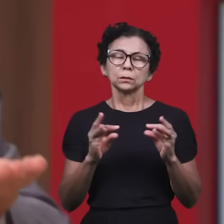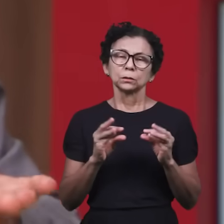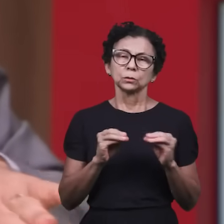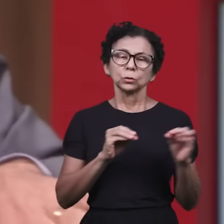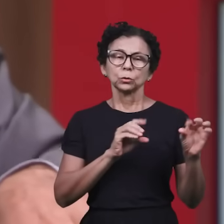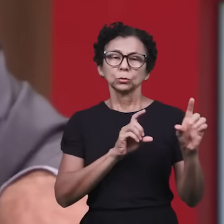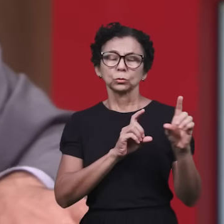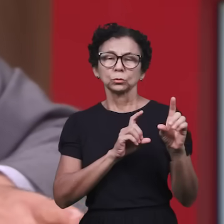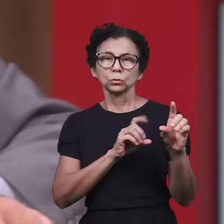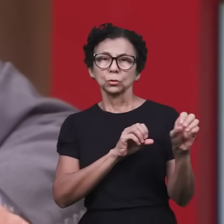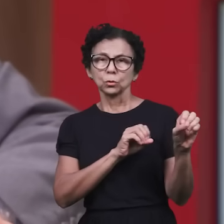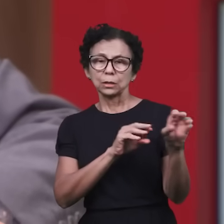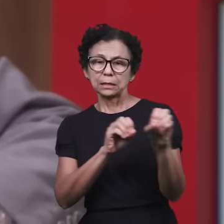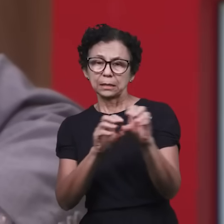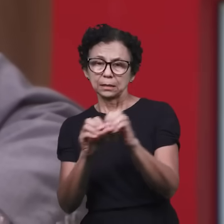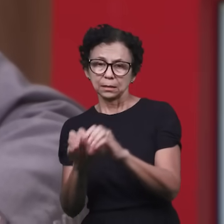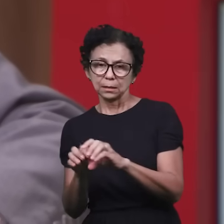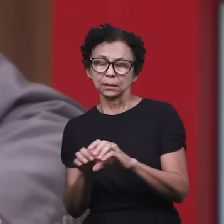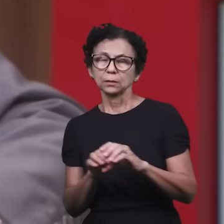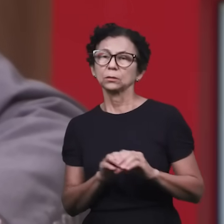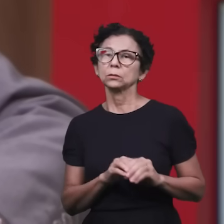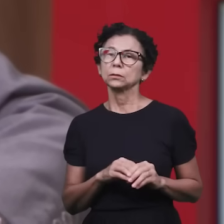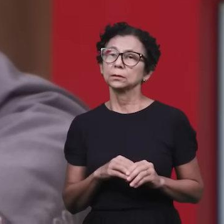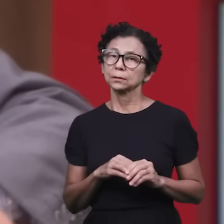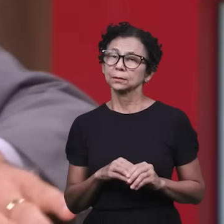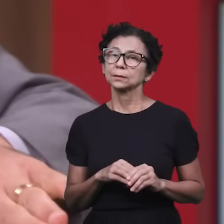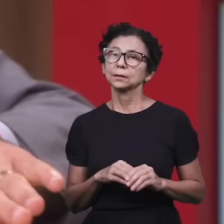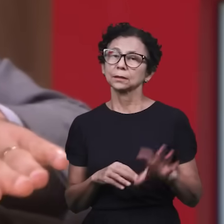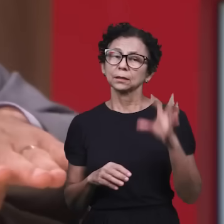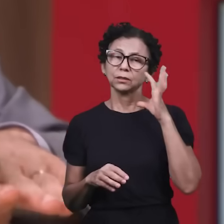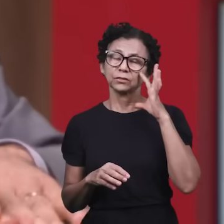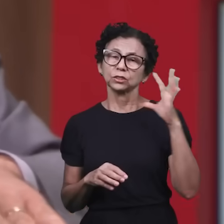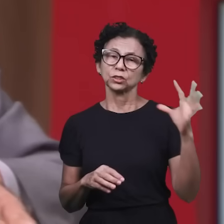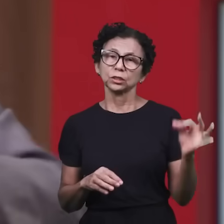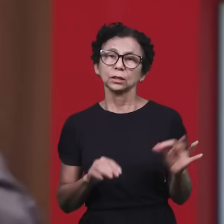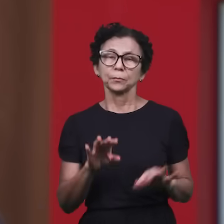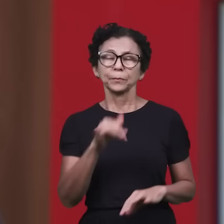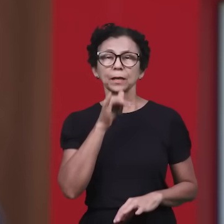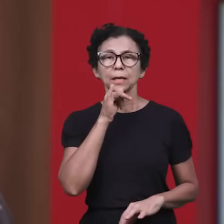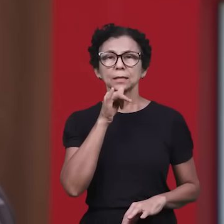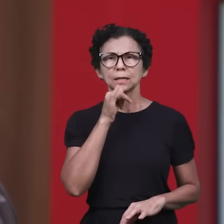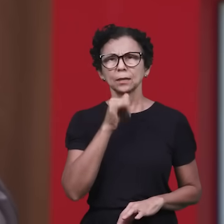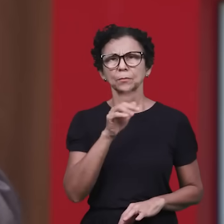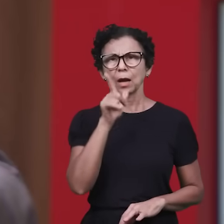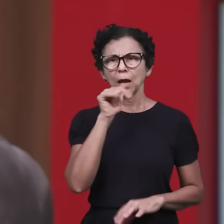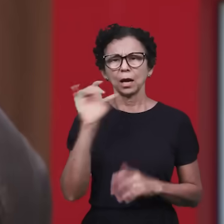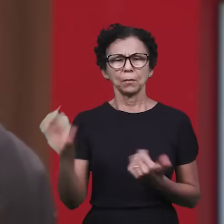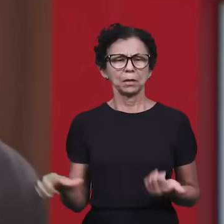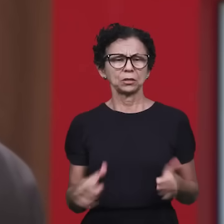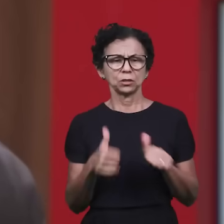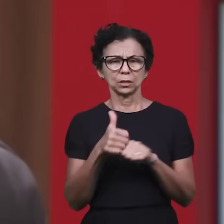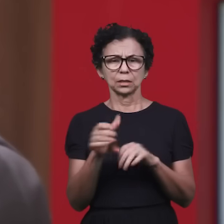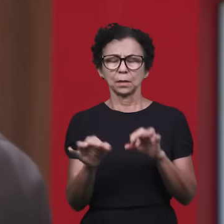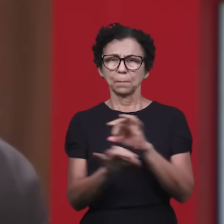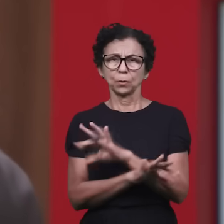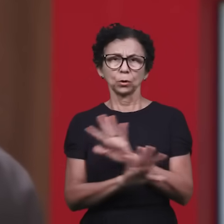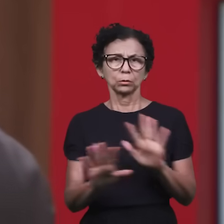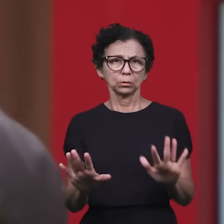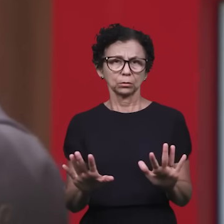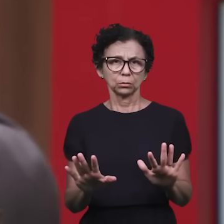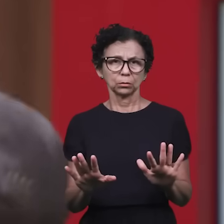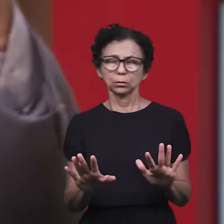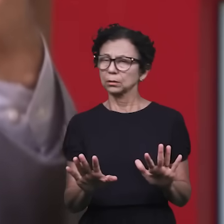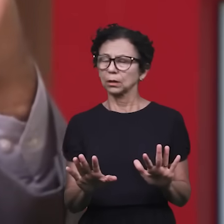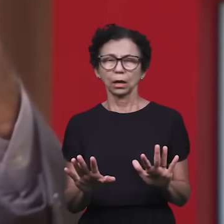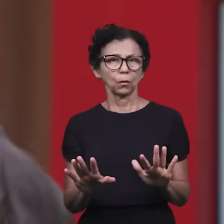seja, o batismo em si mesmo não garante a futura salvação, ou seja, o salvo, ele batizou e ele é ensinado a